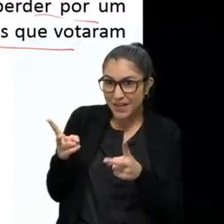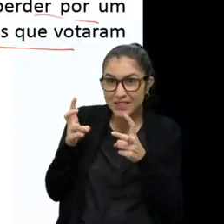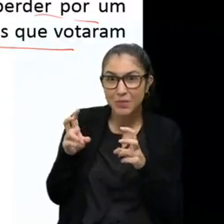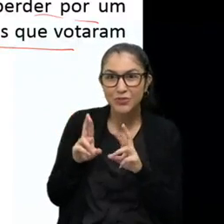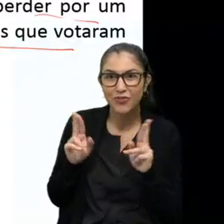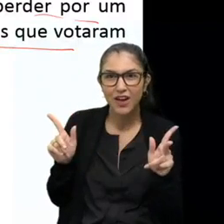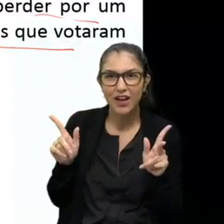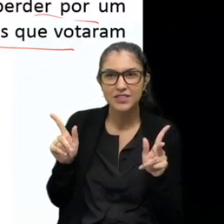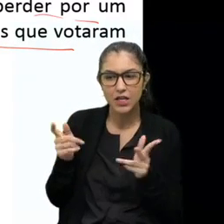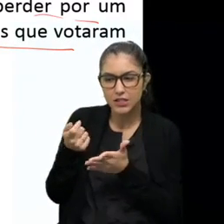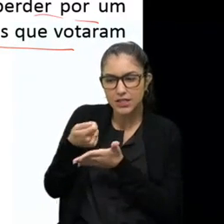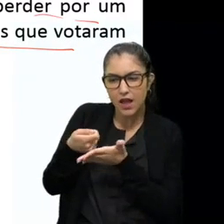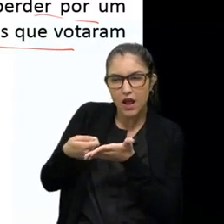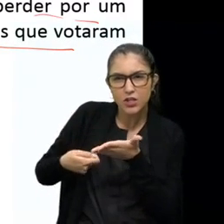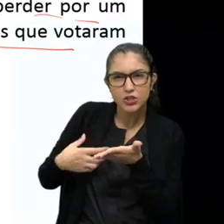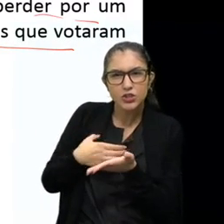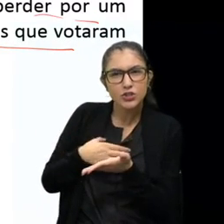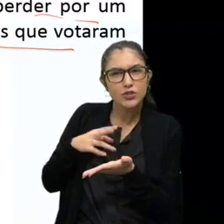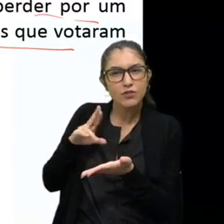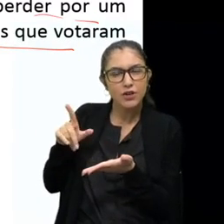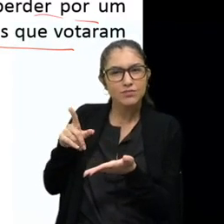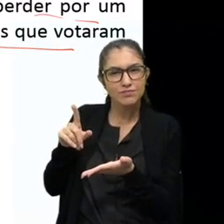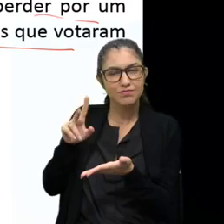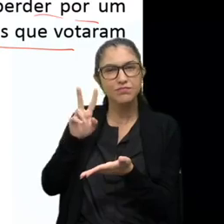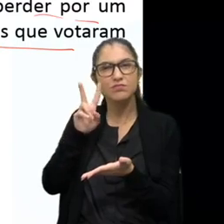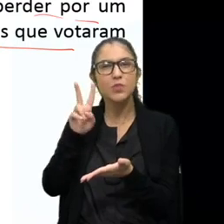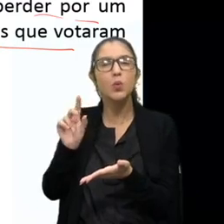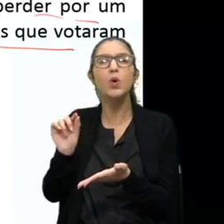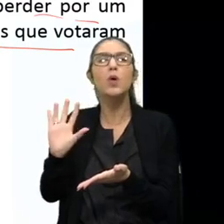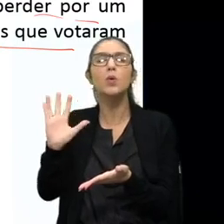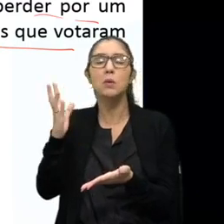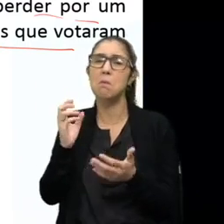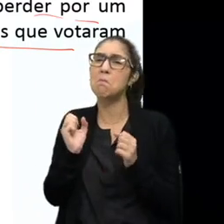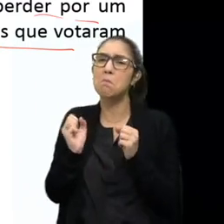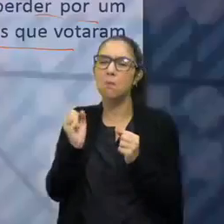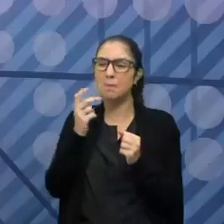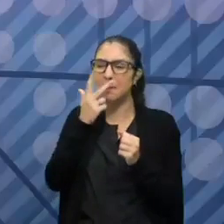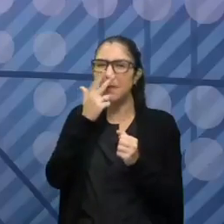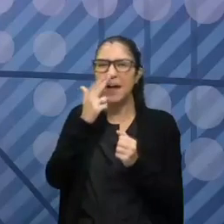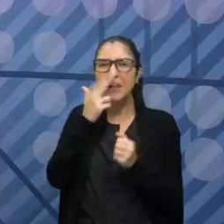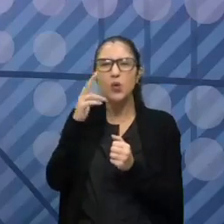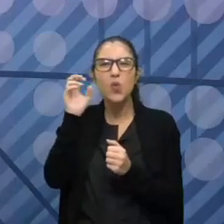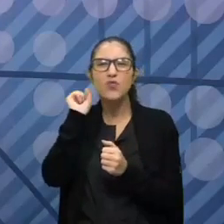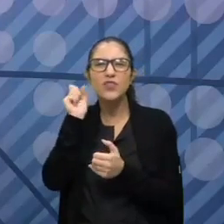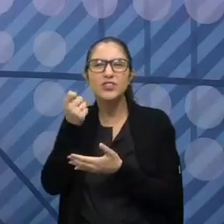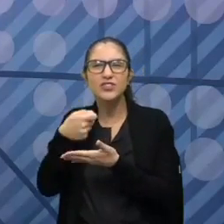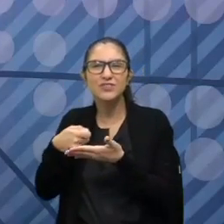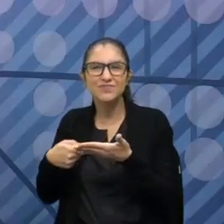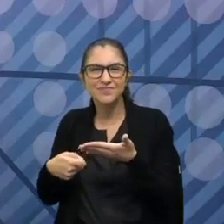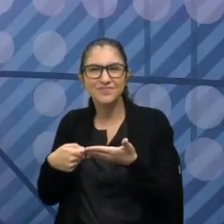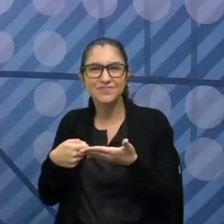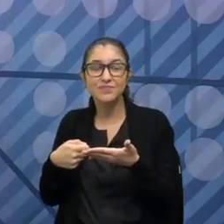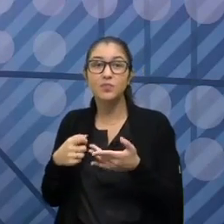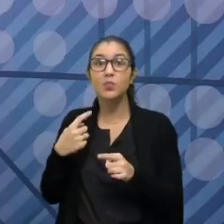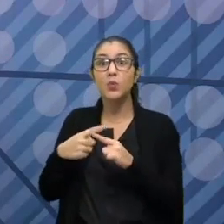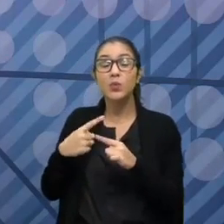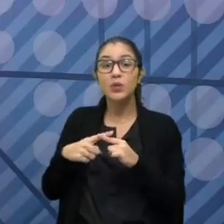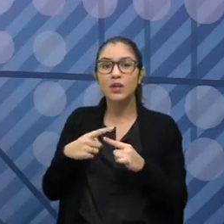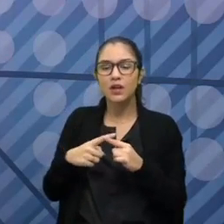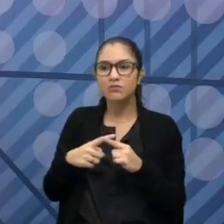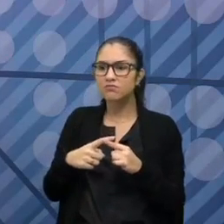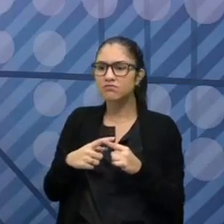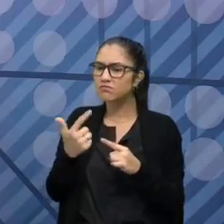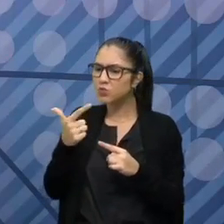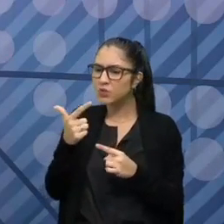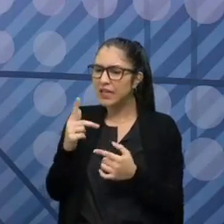a diferença na escrita, né? Então, o que acontece? Parecia uma escrita de ouvinte, não é verdade? Por quê? Quase